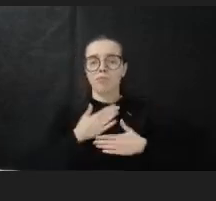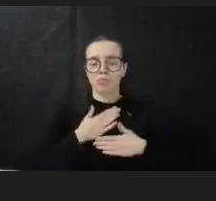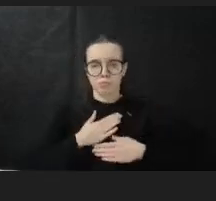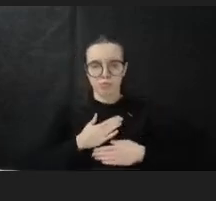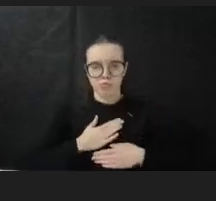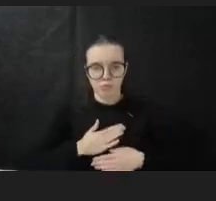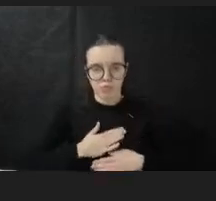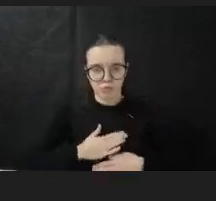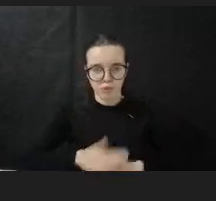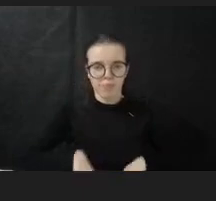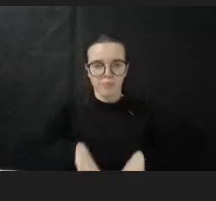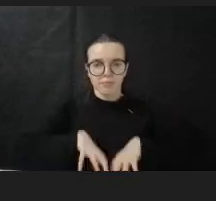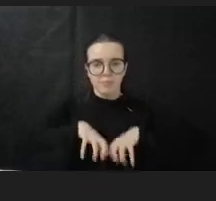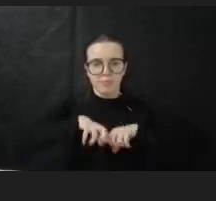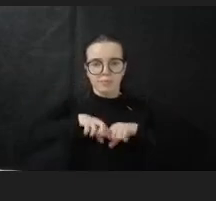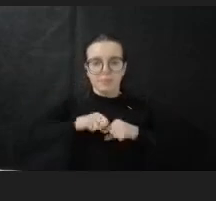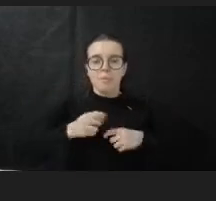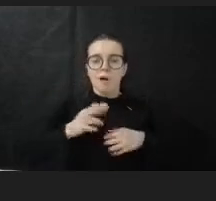reerguer,